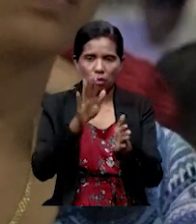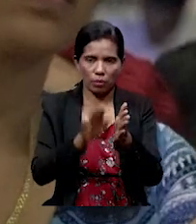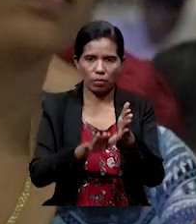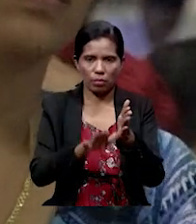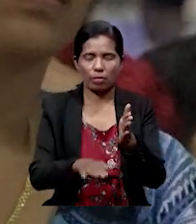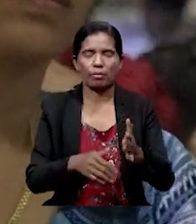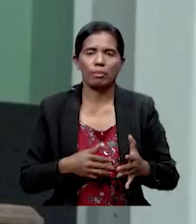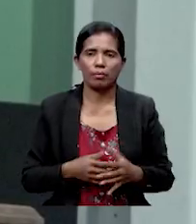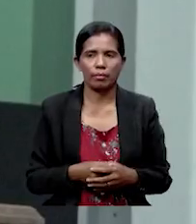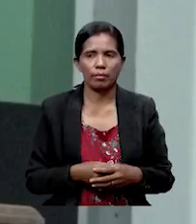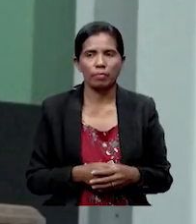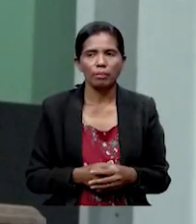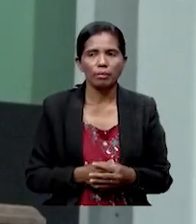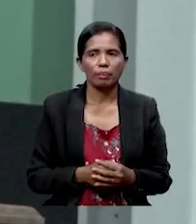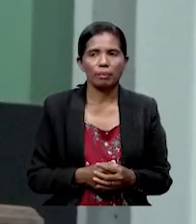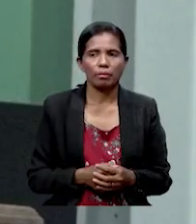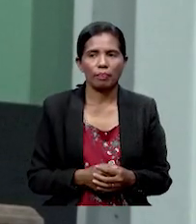dadauk.